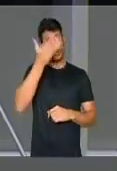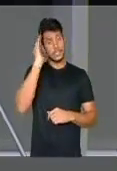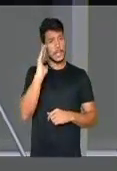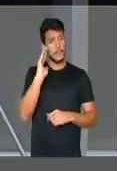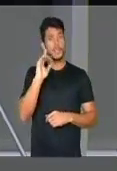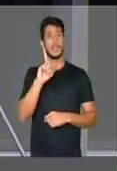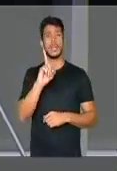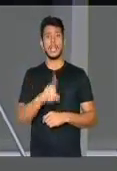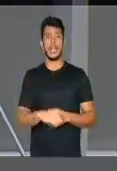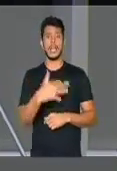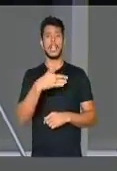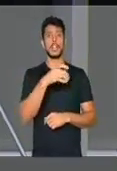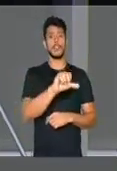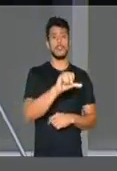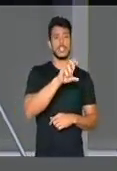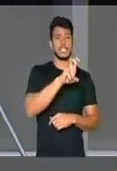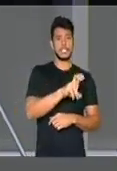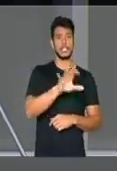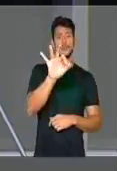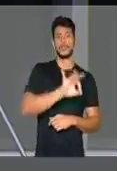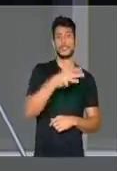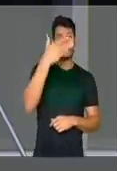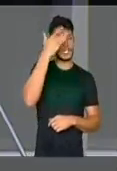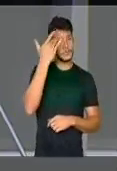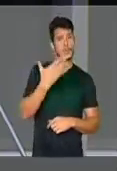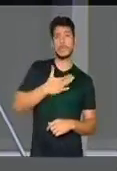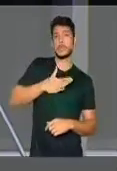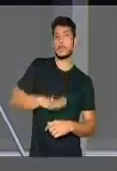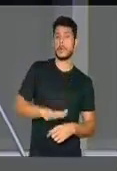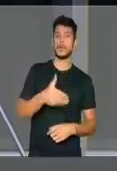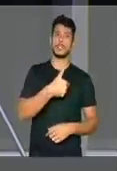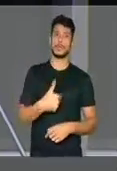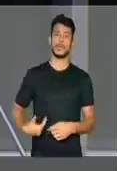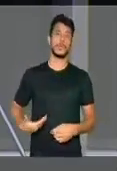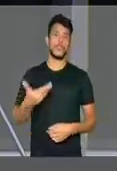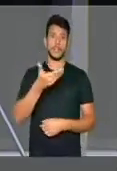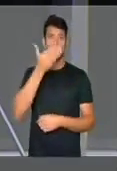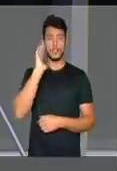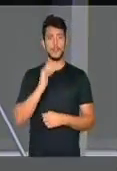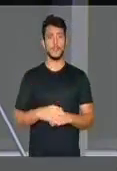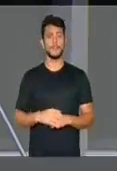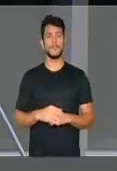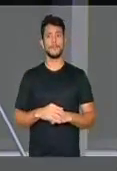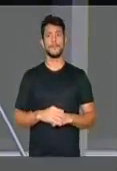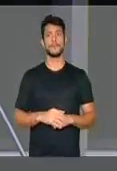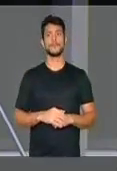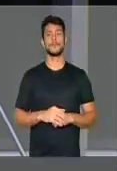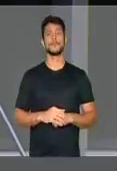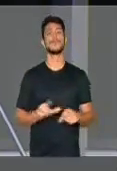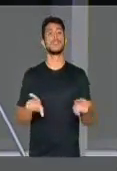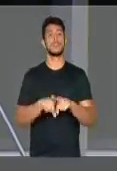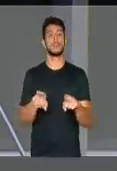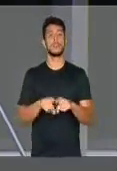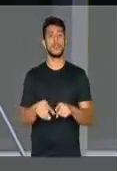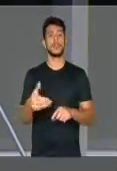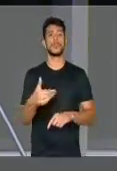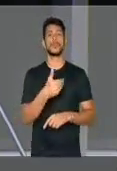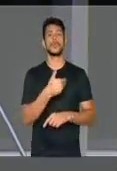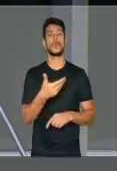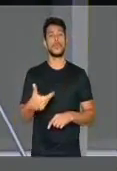da população. O governo tenta anular no país o conceito internacional de trabalho análogo à